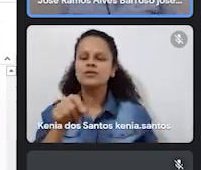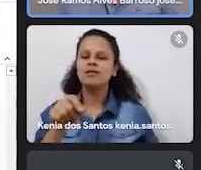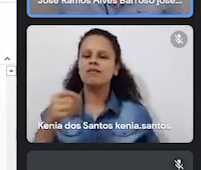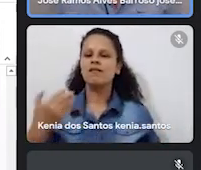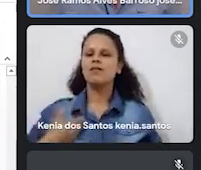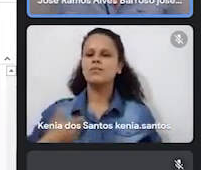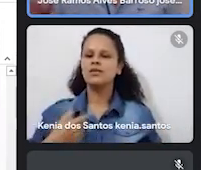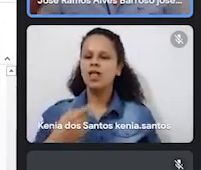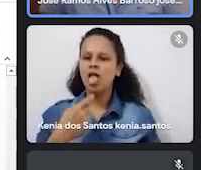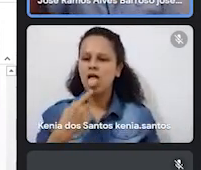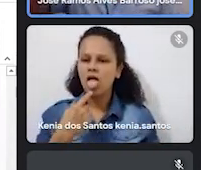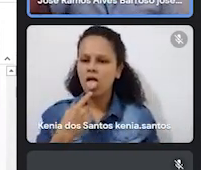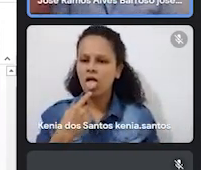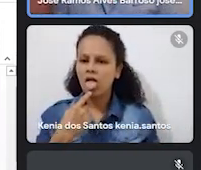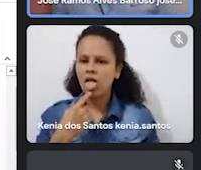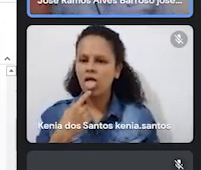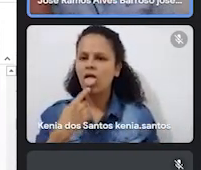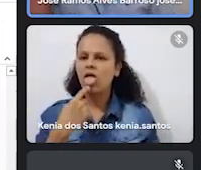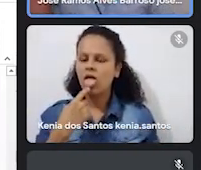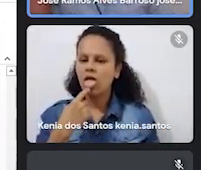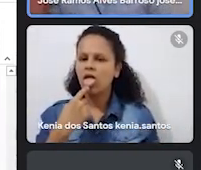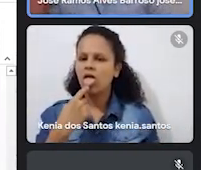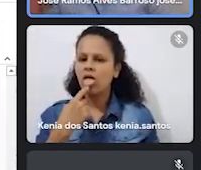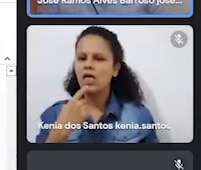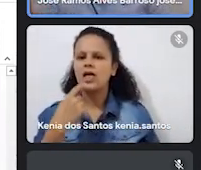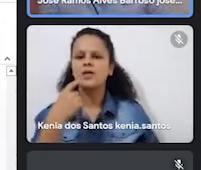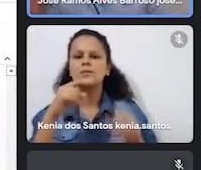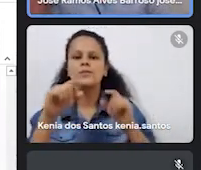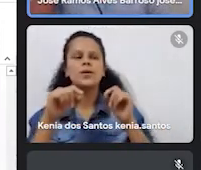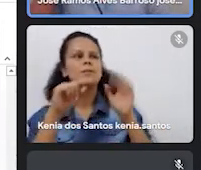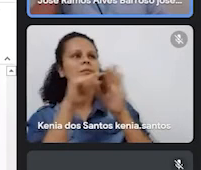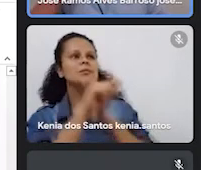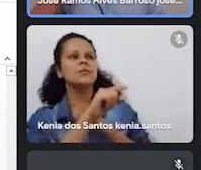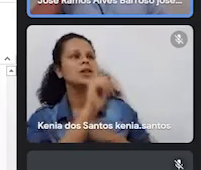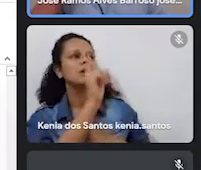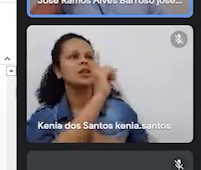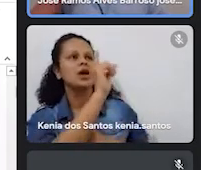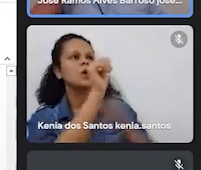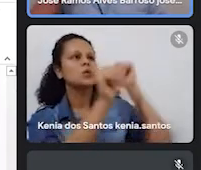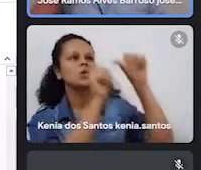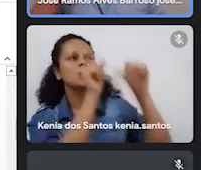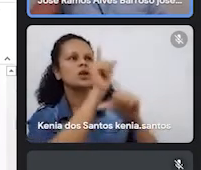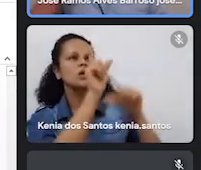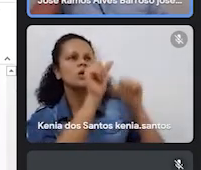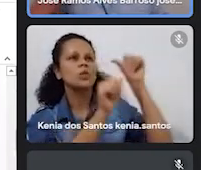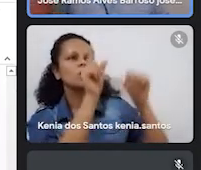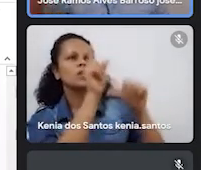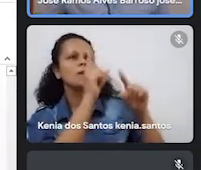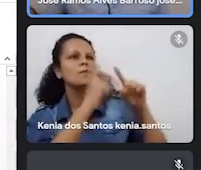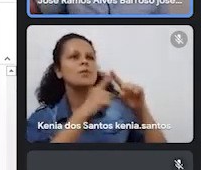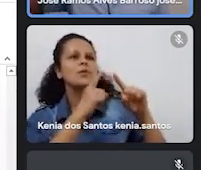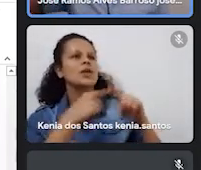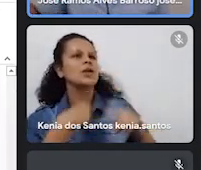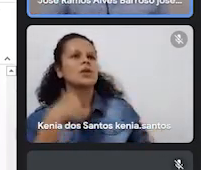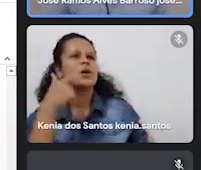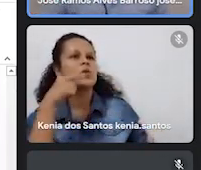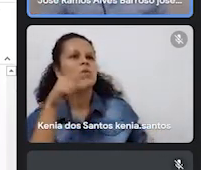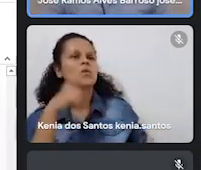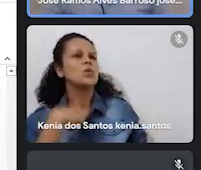Ó, não troca o isolador não, porque eu não consegui. O